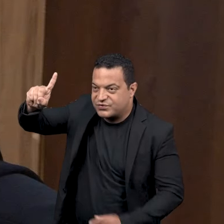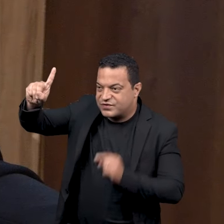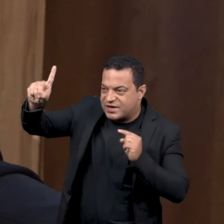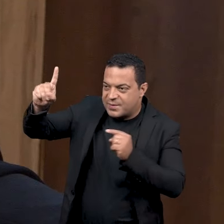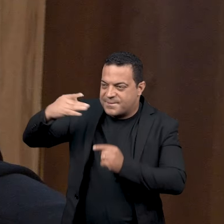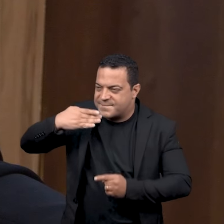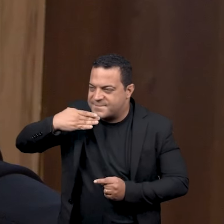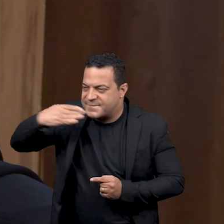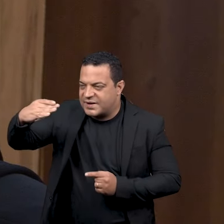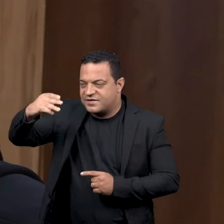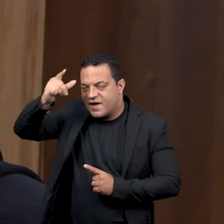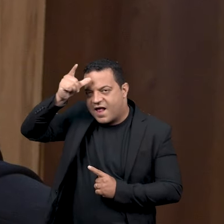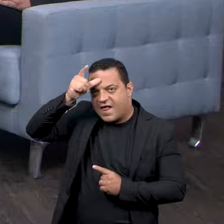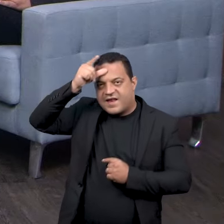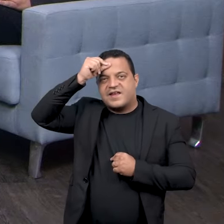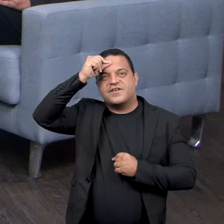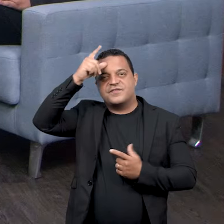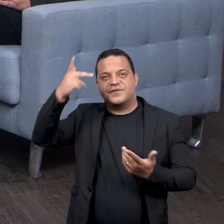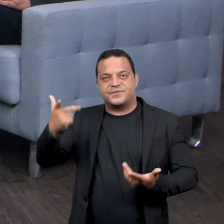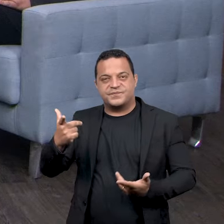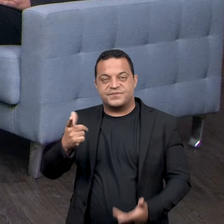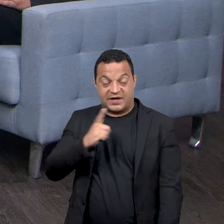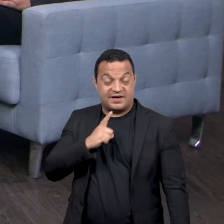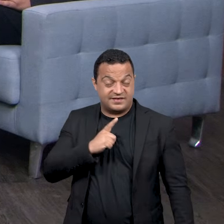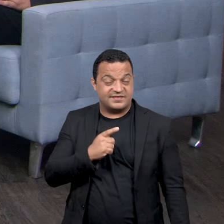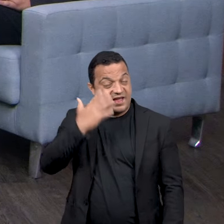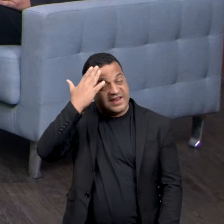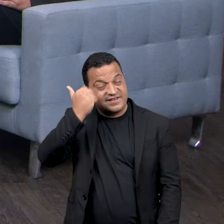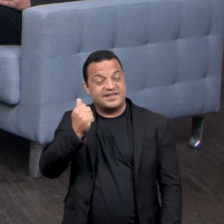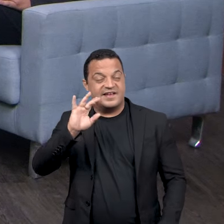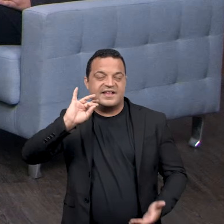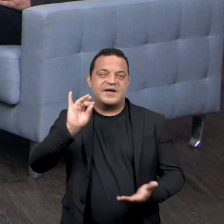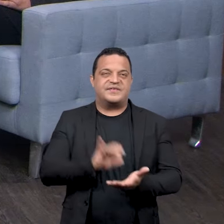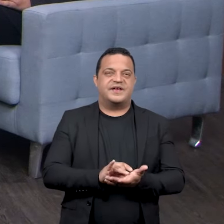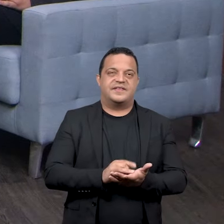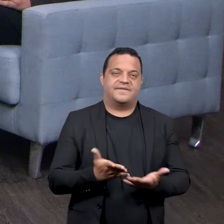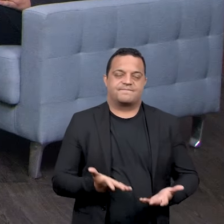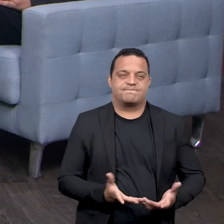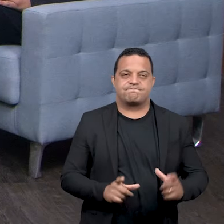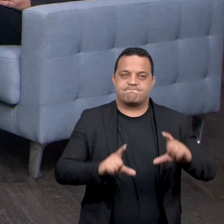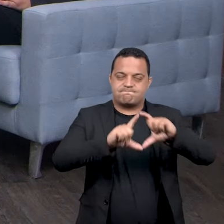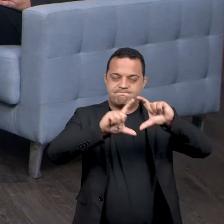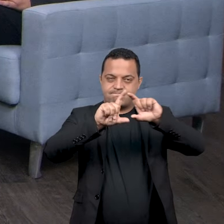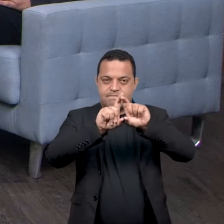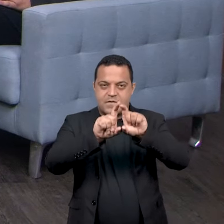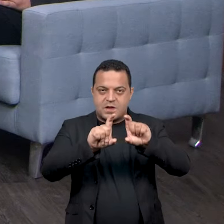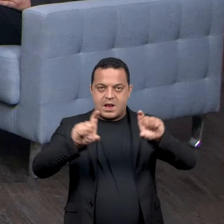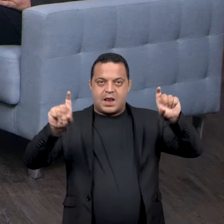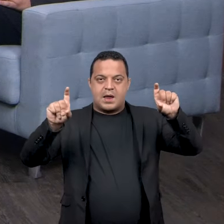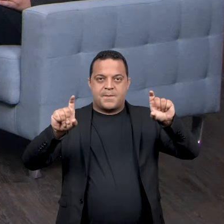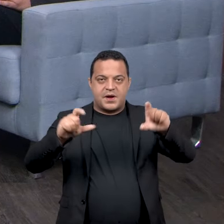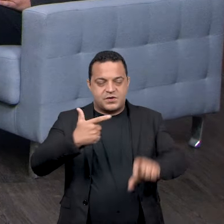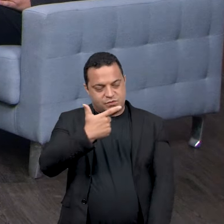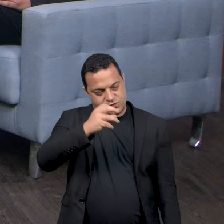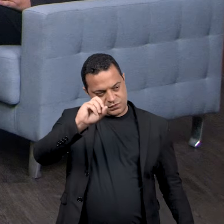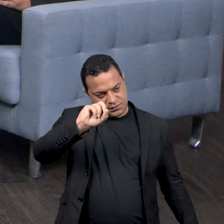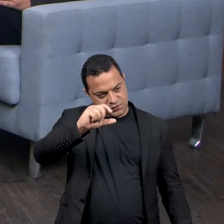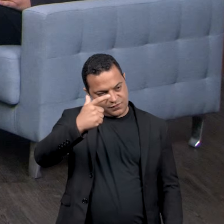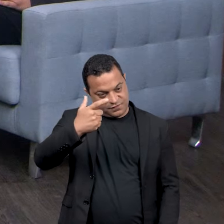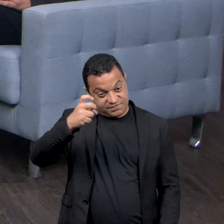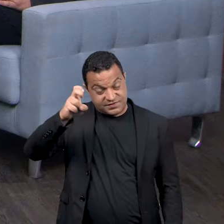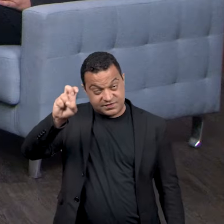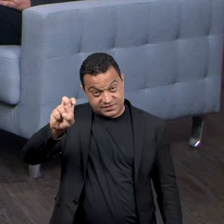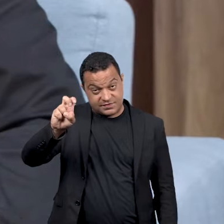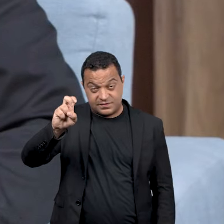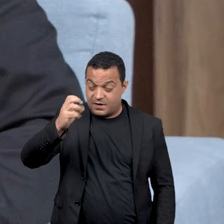cada um de nós. Certamente, esse ano de 2025, com este lema que nós